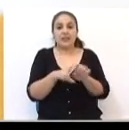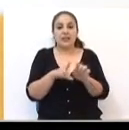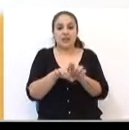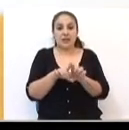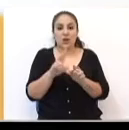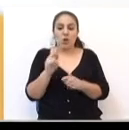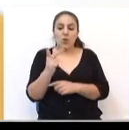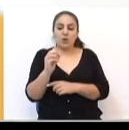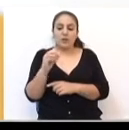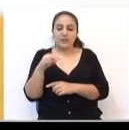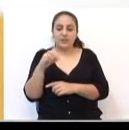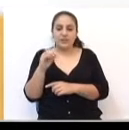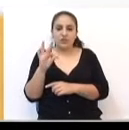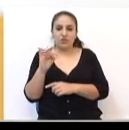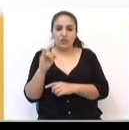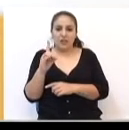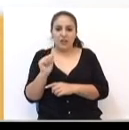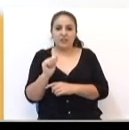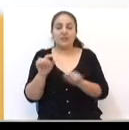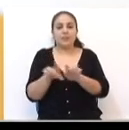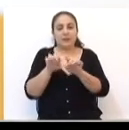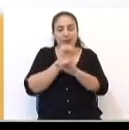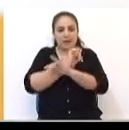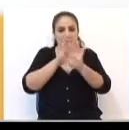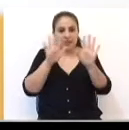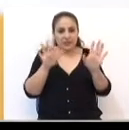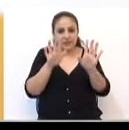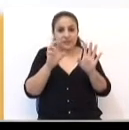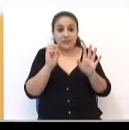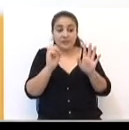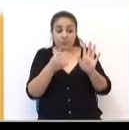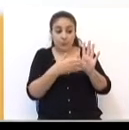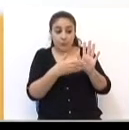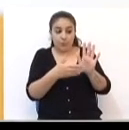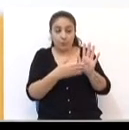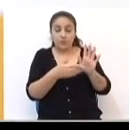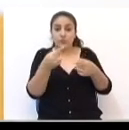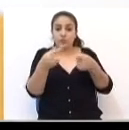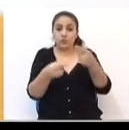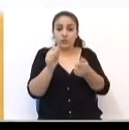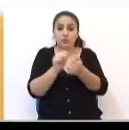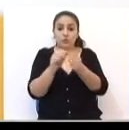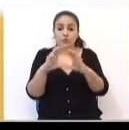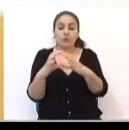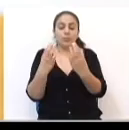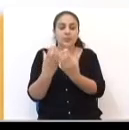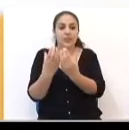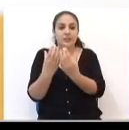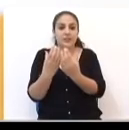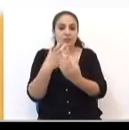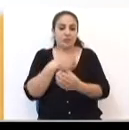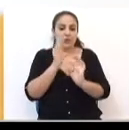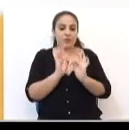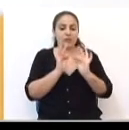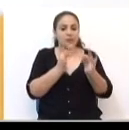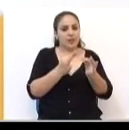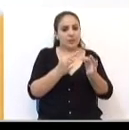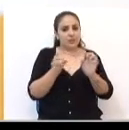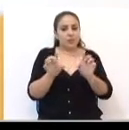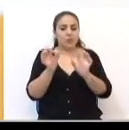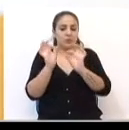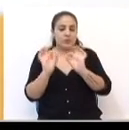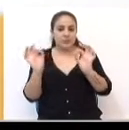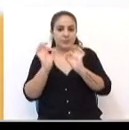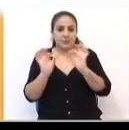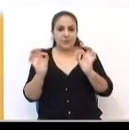transparência, principalmente, tudo aquilo que foi proposto, discutindo com a comunidade as propostas de modo técnico, mas simples, para